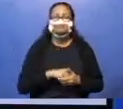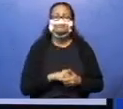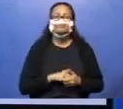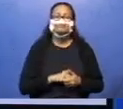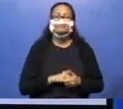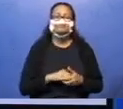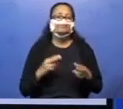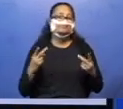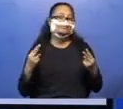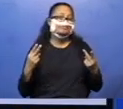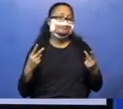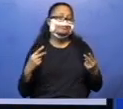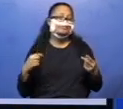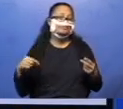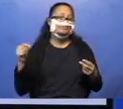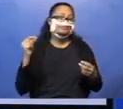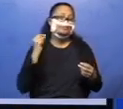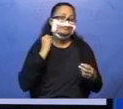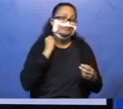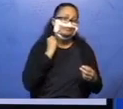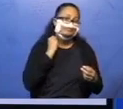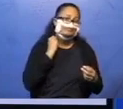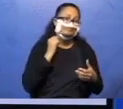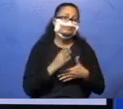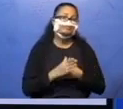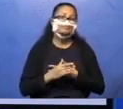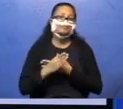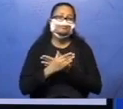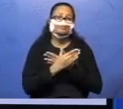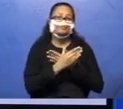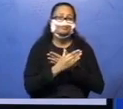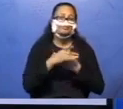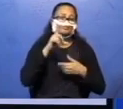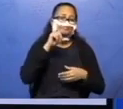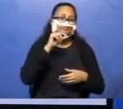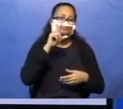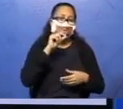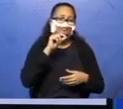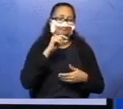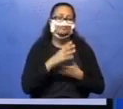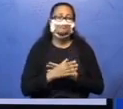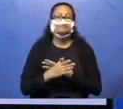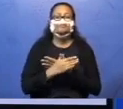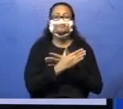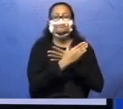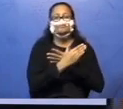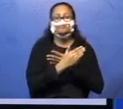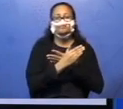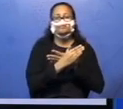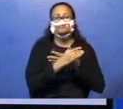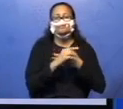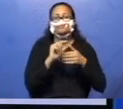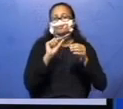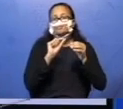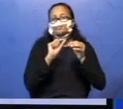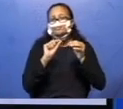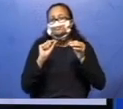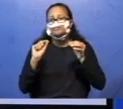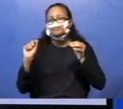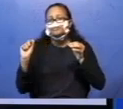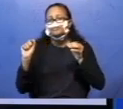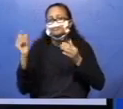Como abelhas, mariposas, passarinhos e borboletas. Sublinha aí toda essa linha